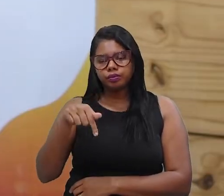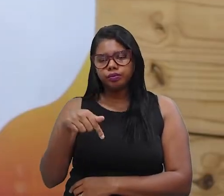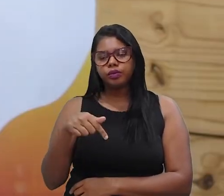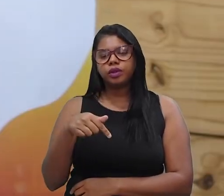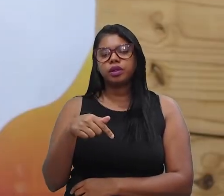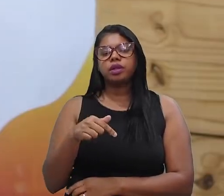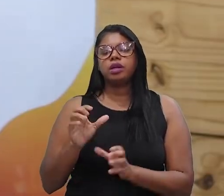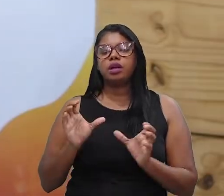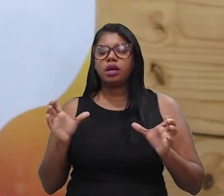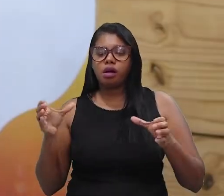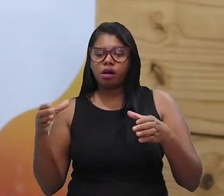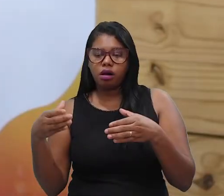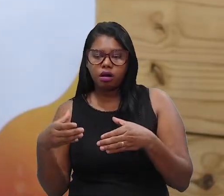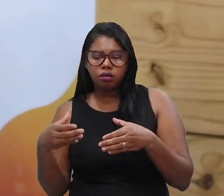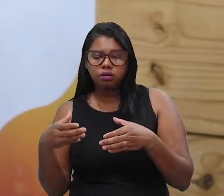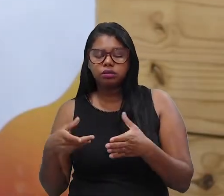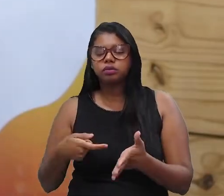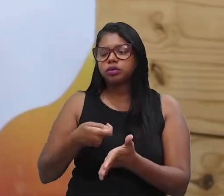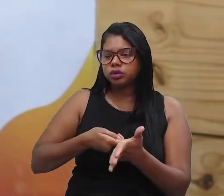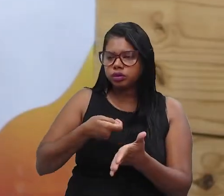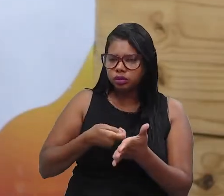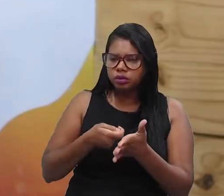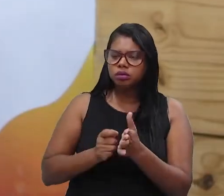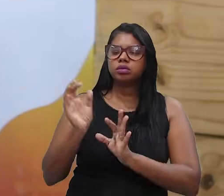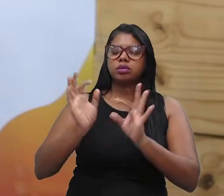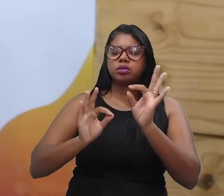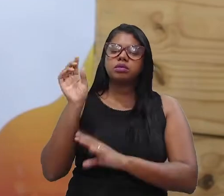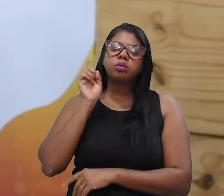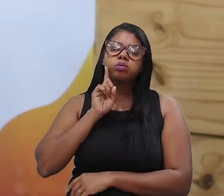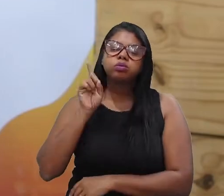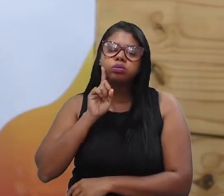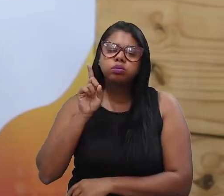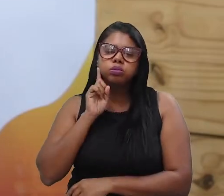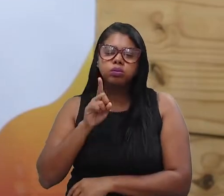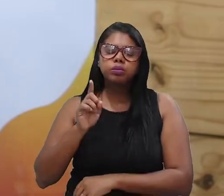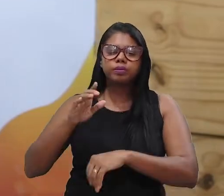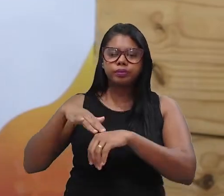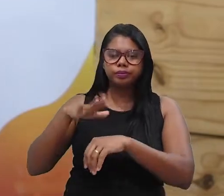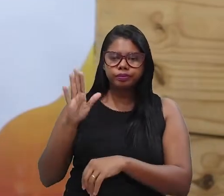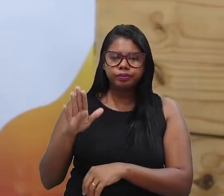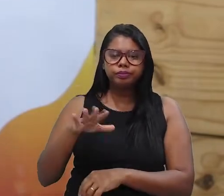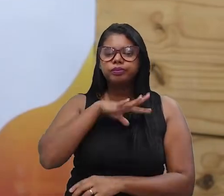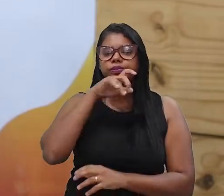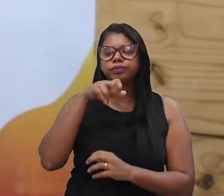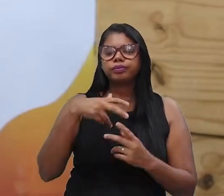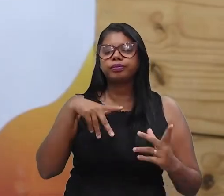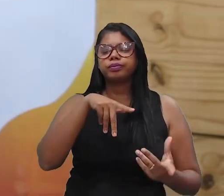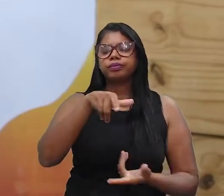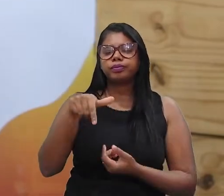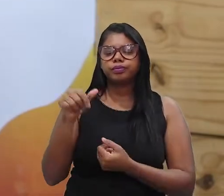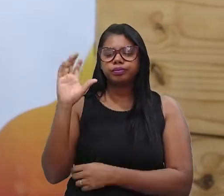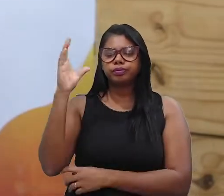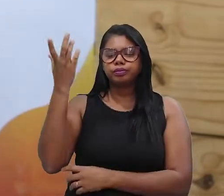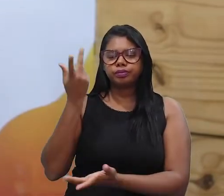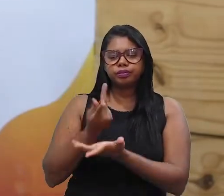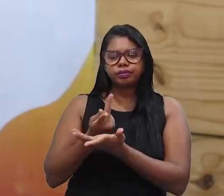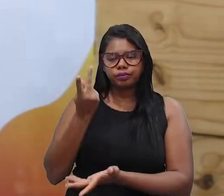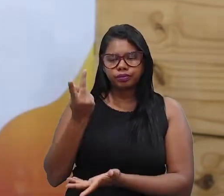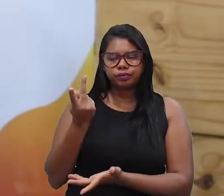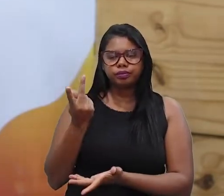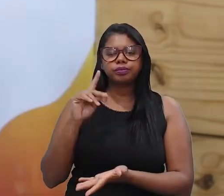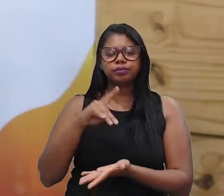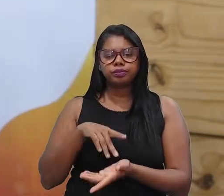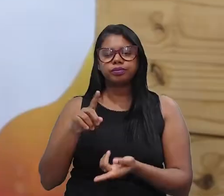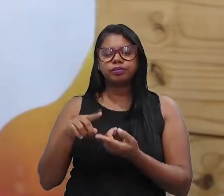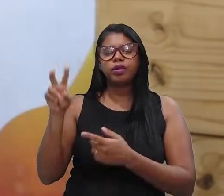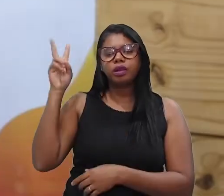encontro cobrou das Organizações Unidas uma postura mais incisiva sobre essas questões climáticas do nosso planeta. Lembra